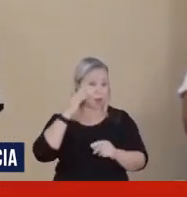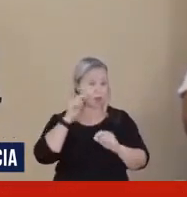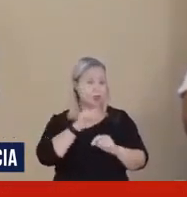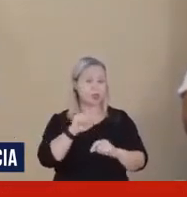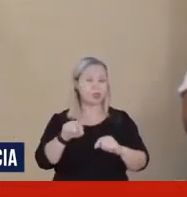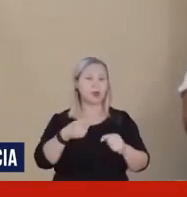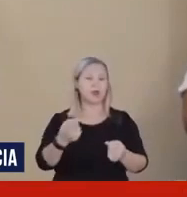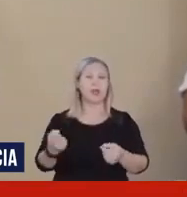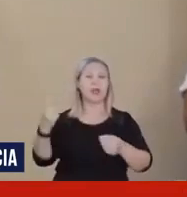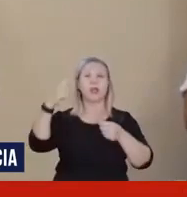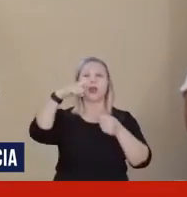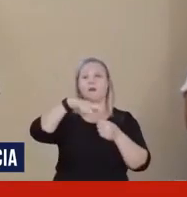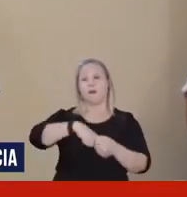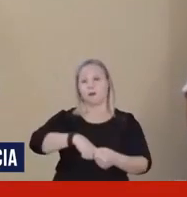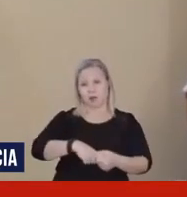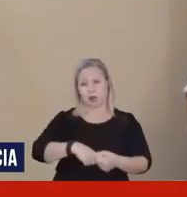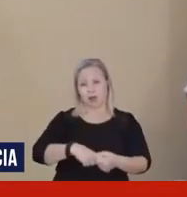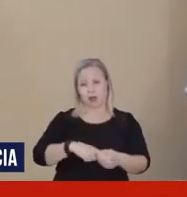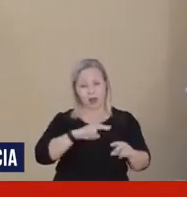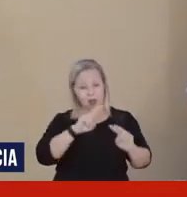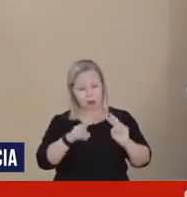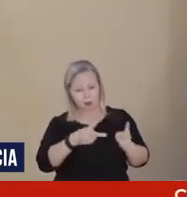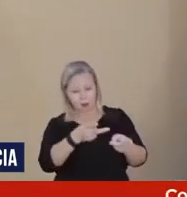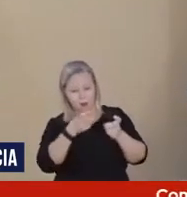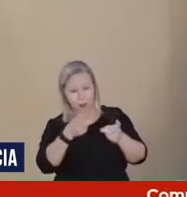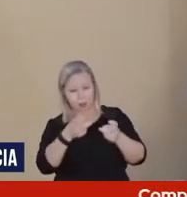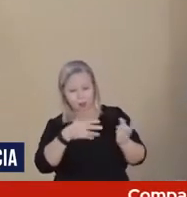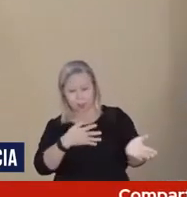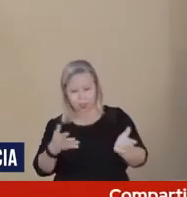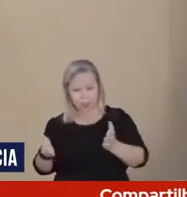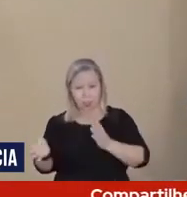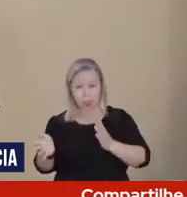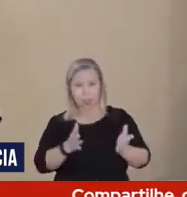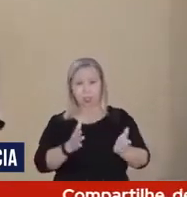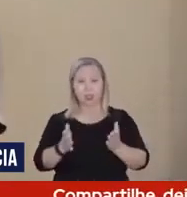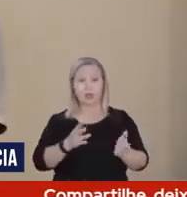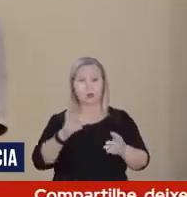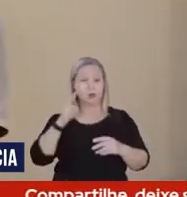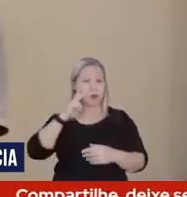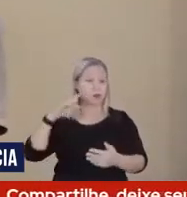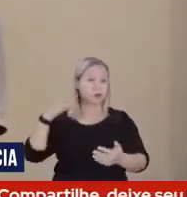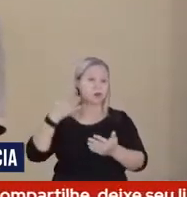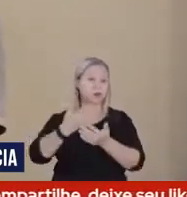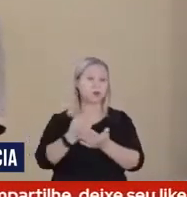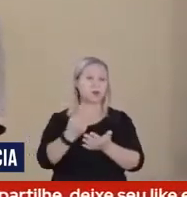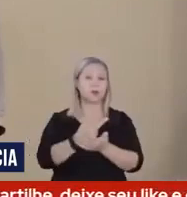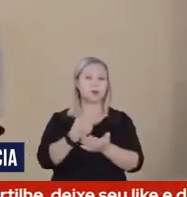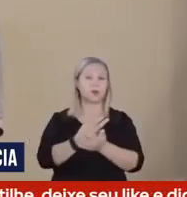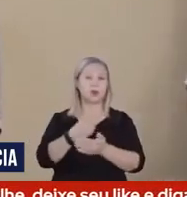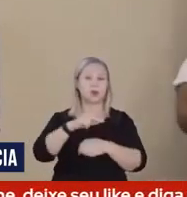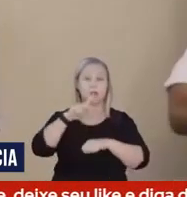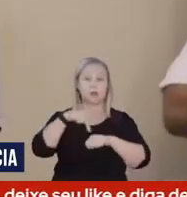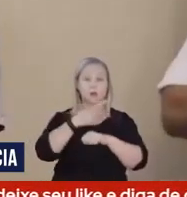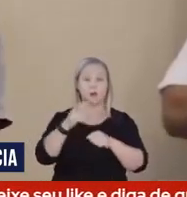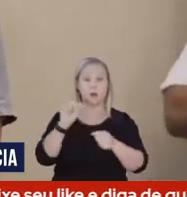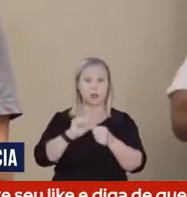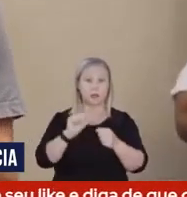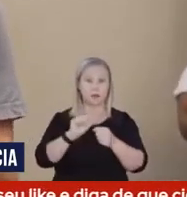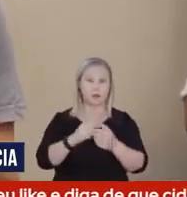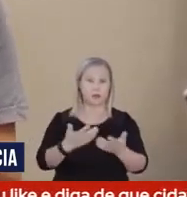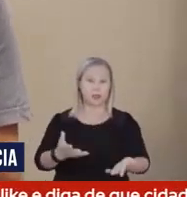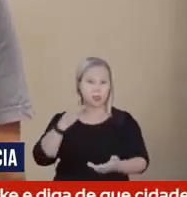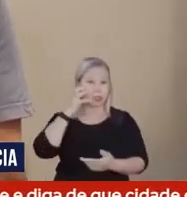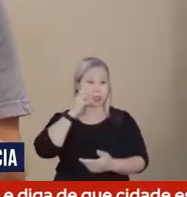e olhar esse período histórico, os erros que a gente cometeu, né, que o país cometeu, de adotar essa política de preços, de adotar esse projeto,